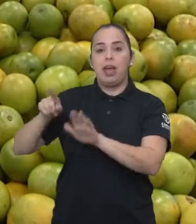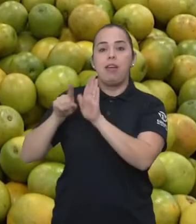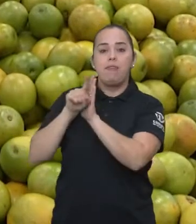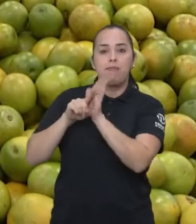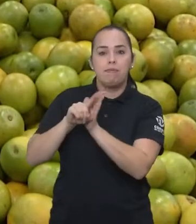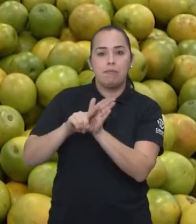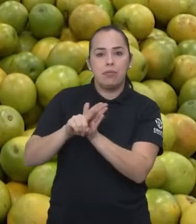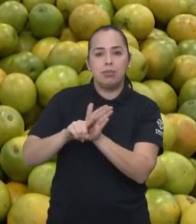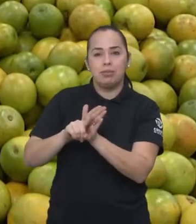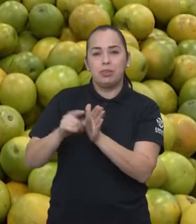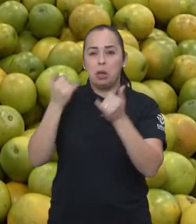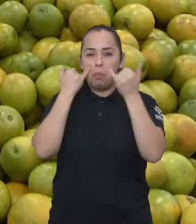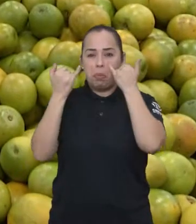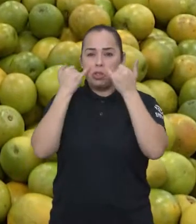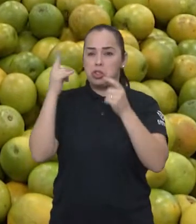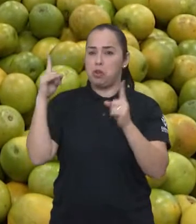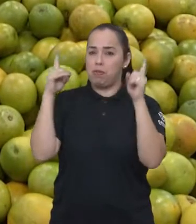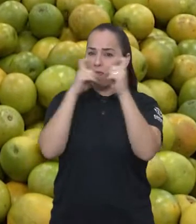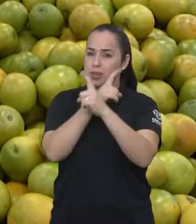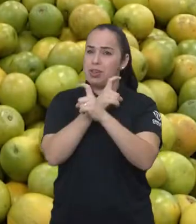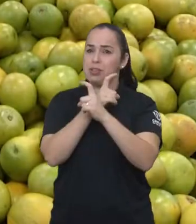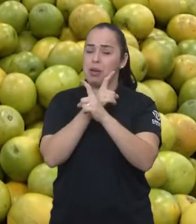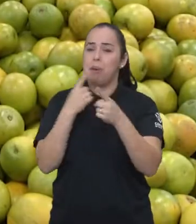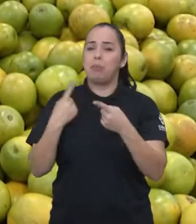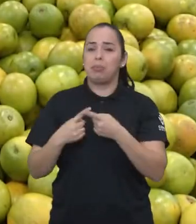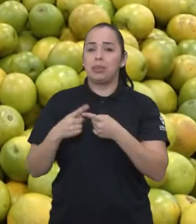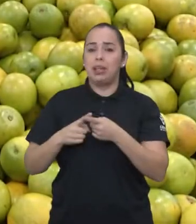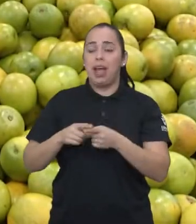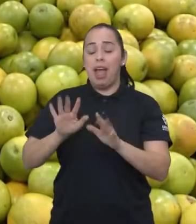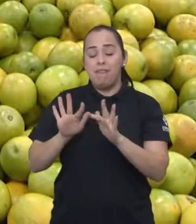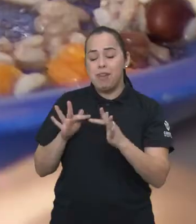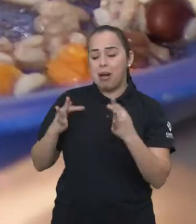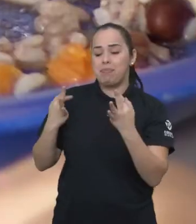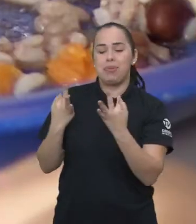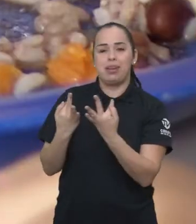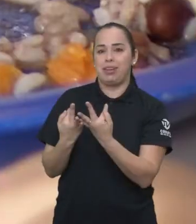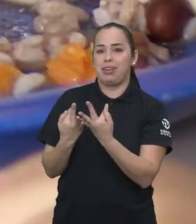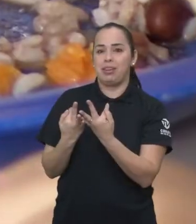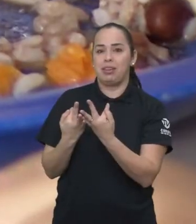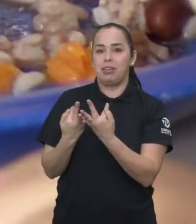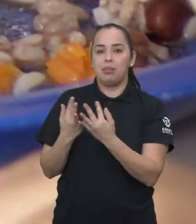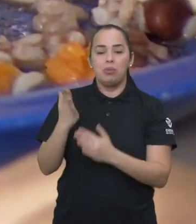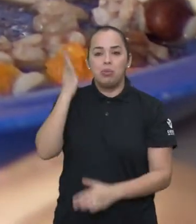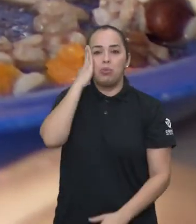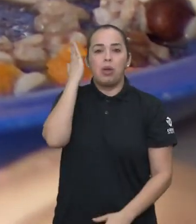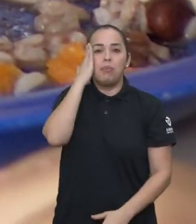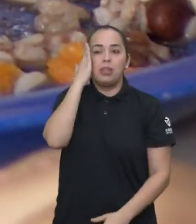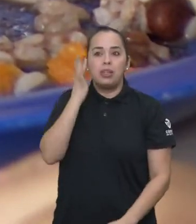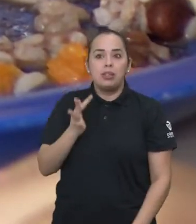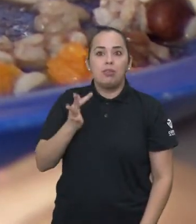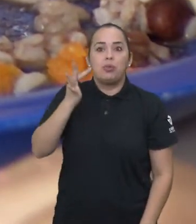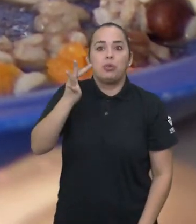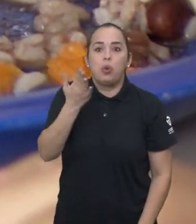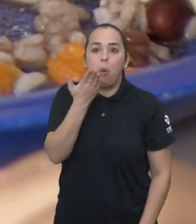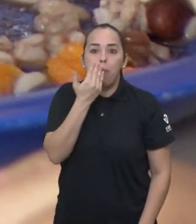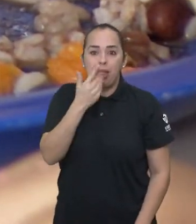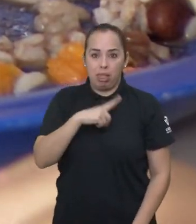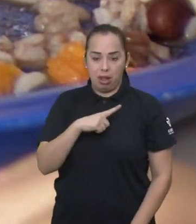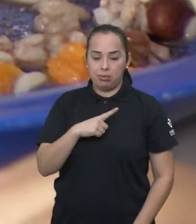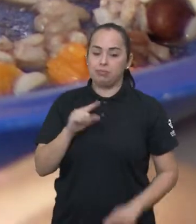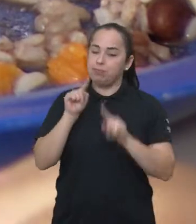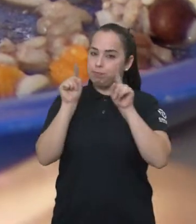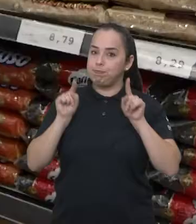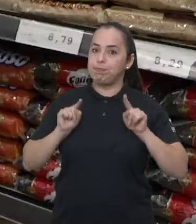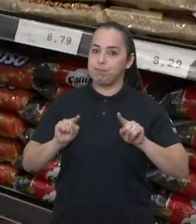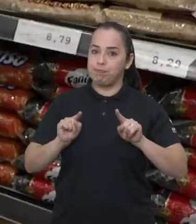são Dados difíceis de noticiar já que estamos falando de famílias e crianças que não sabem se vão ter o que comer nas próximas